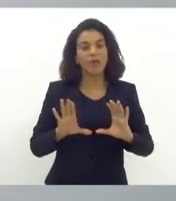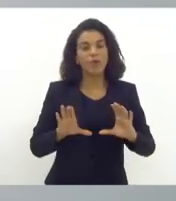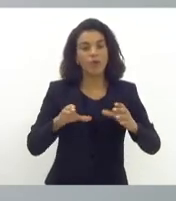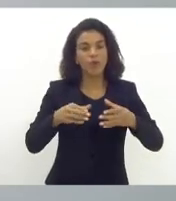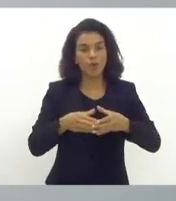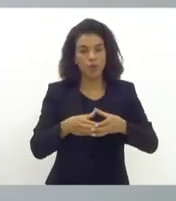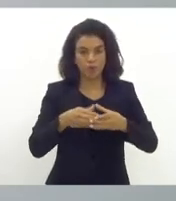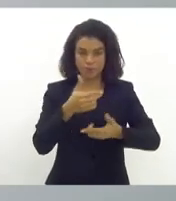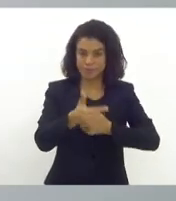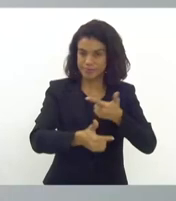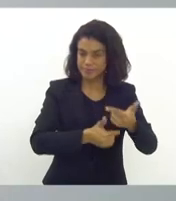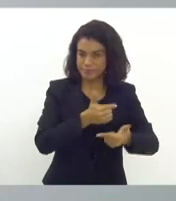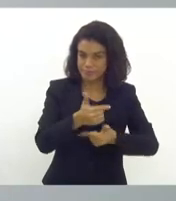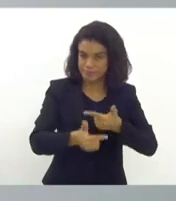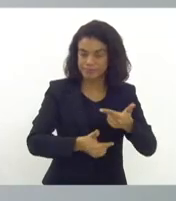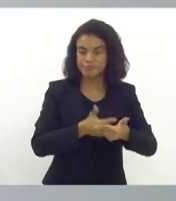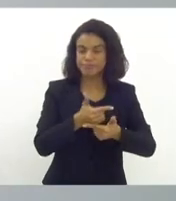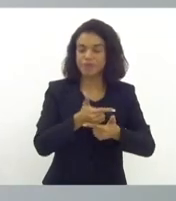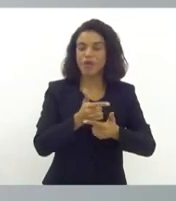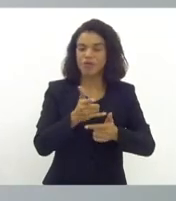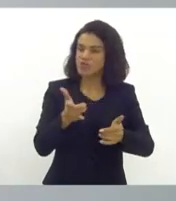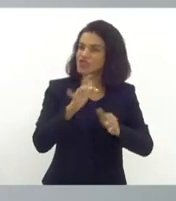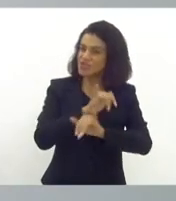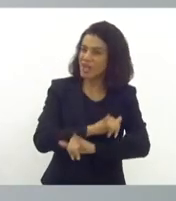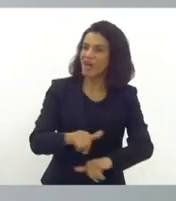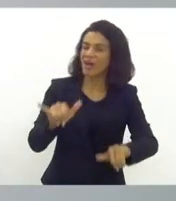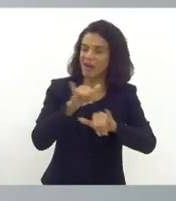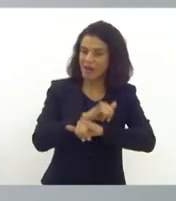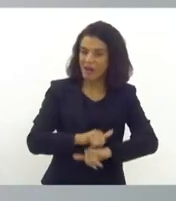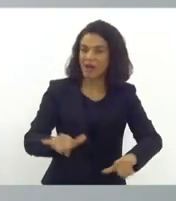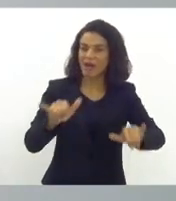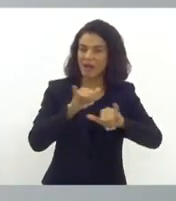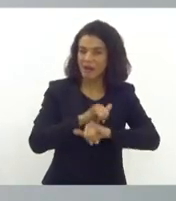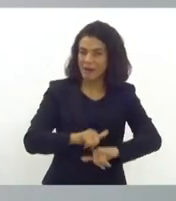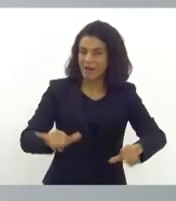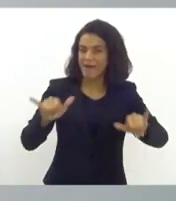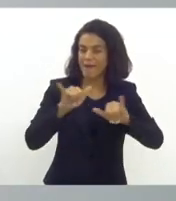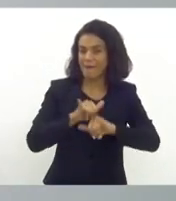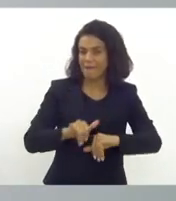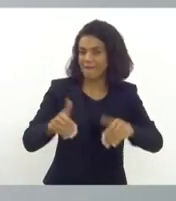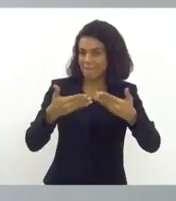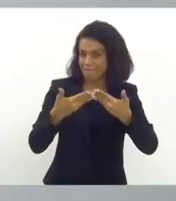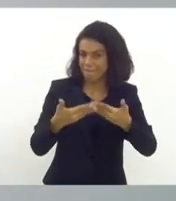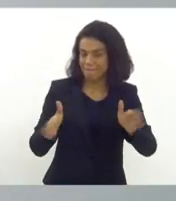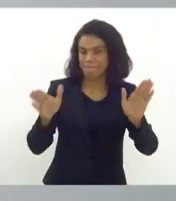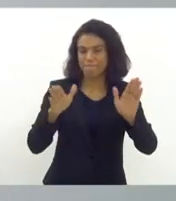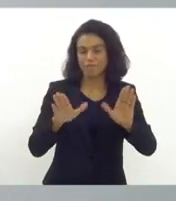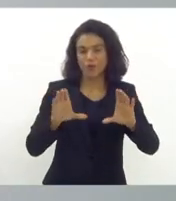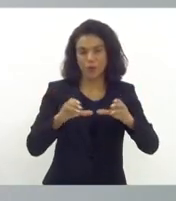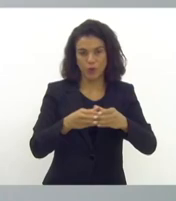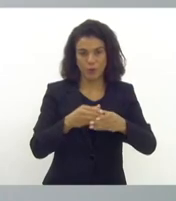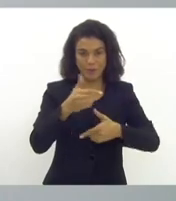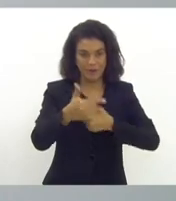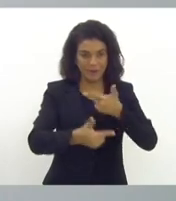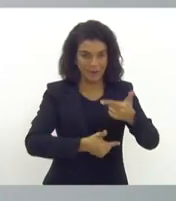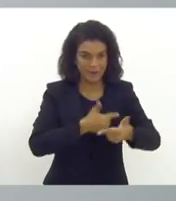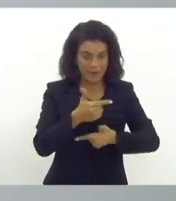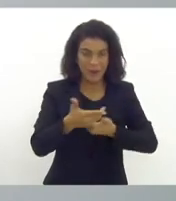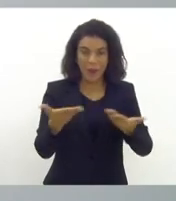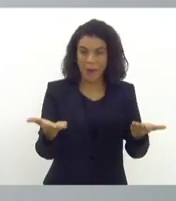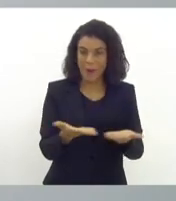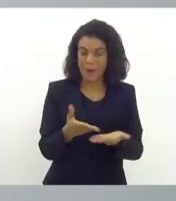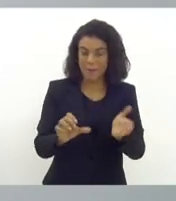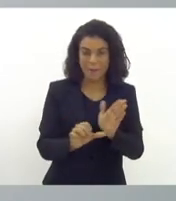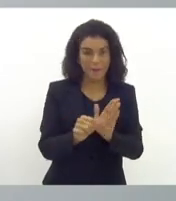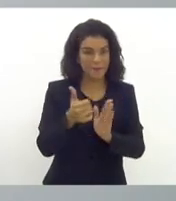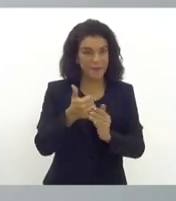formou eu já até coloquei muito isso frisei muito isso na no lançamento da nossa frente essa é a nossa primeira audiência